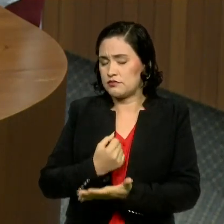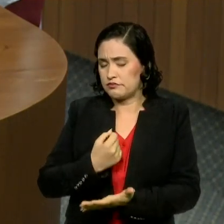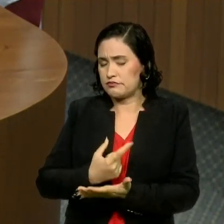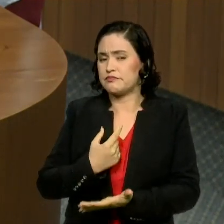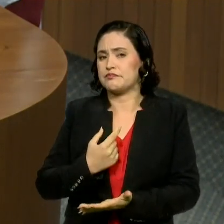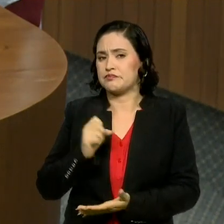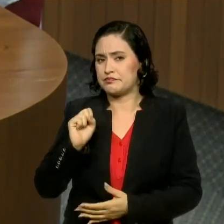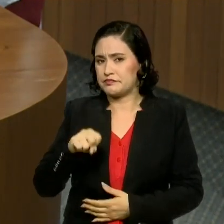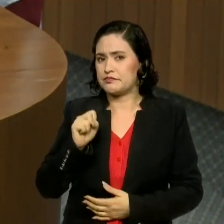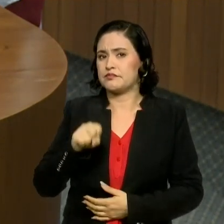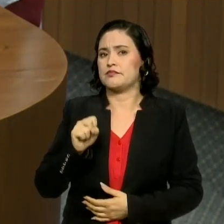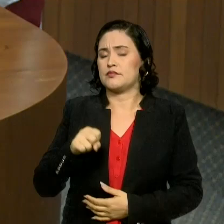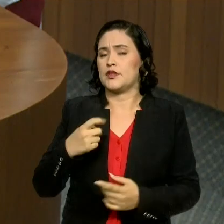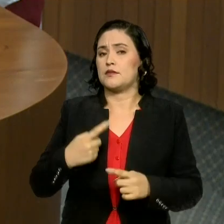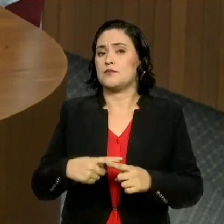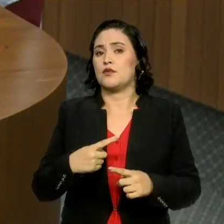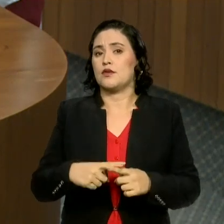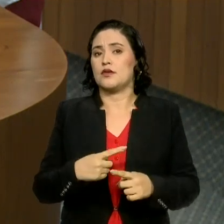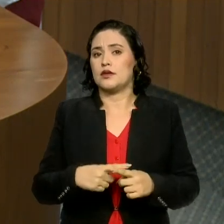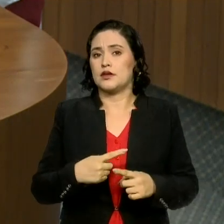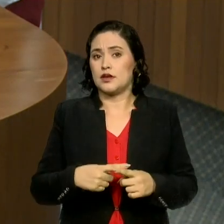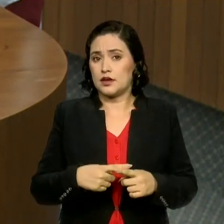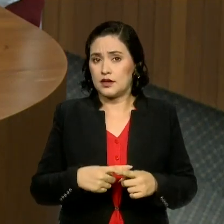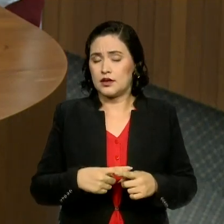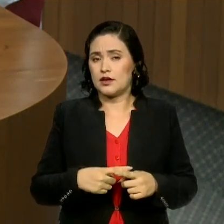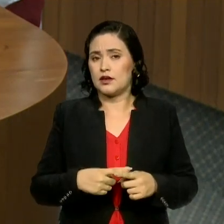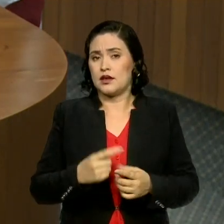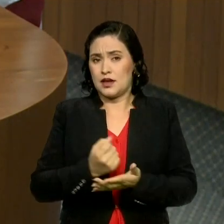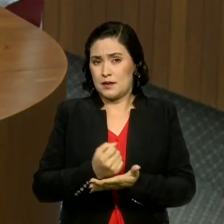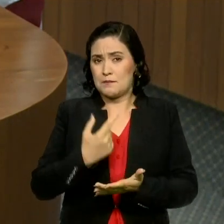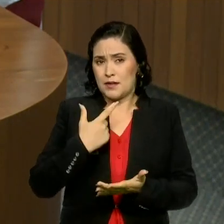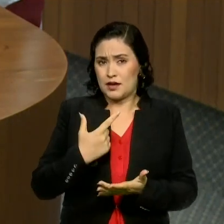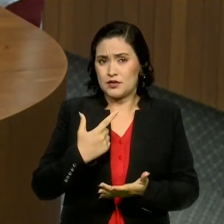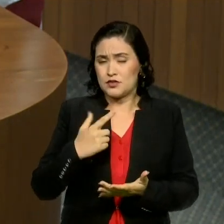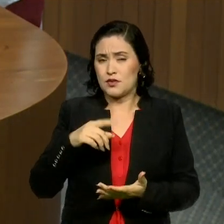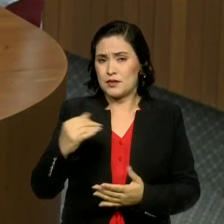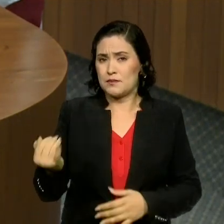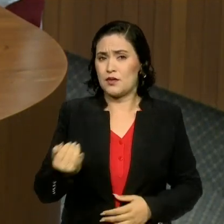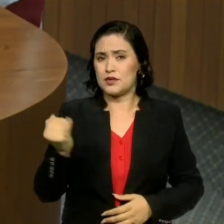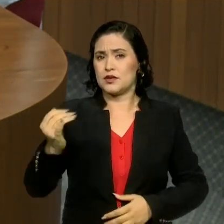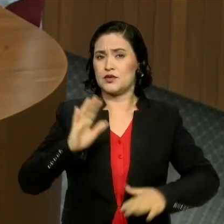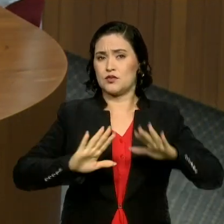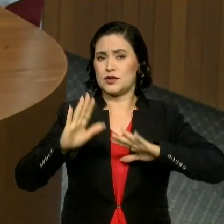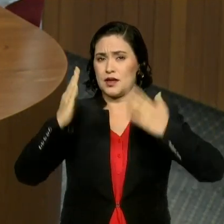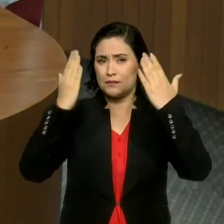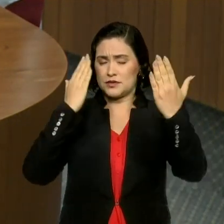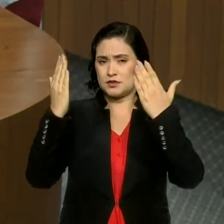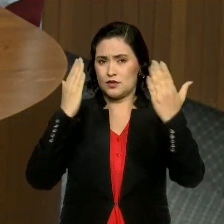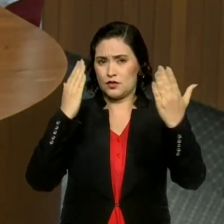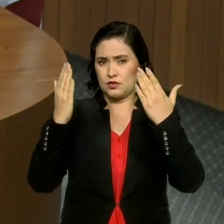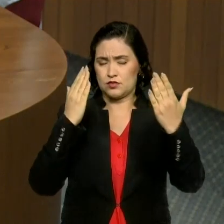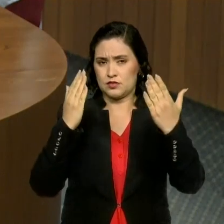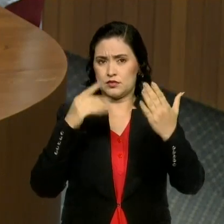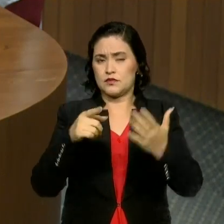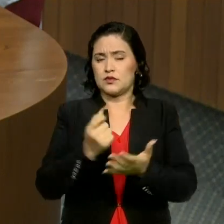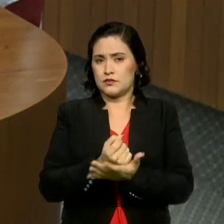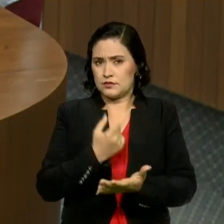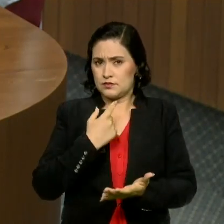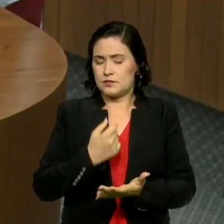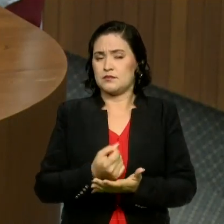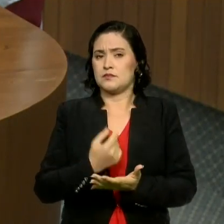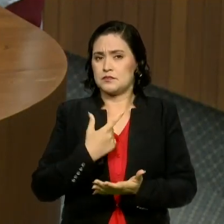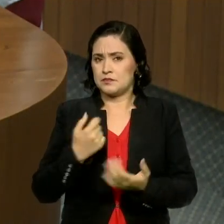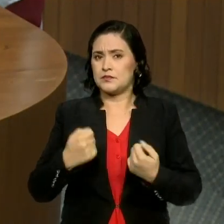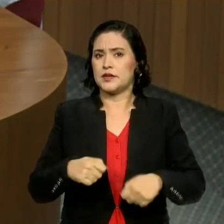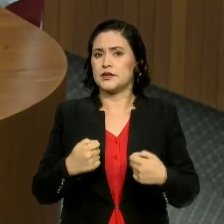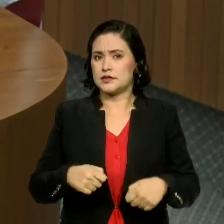remédio serve para cuidar das pessoas. Que tome de fato. Porque sei o que é a dificuldade de ter gente